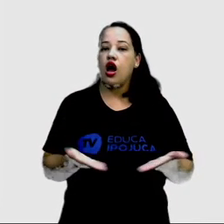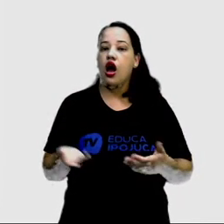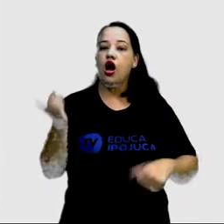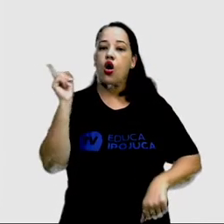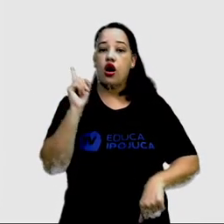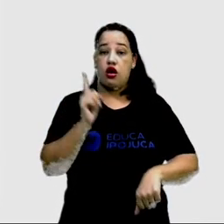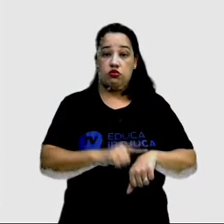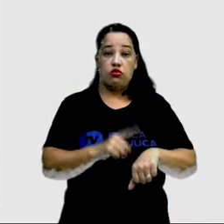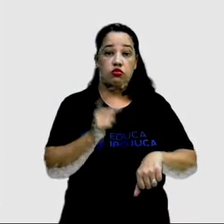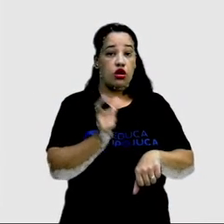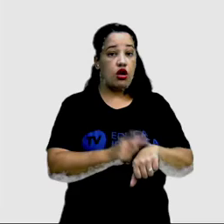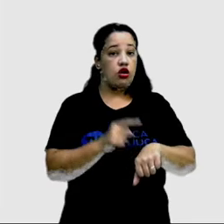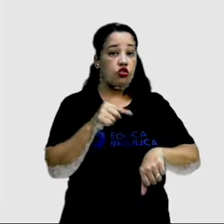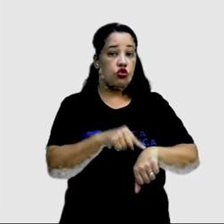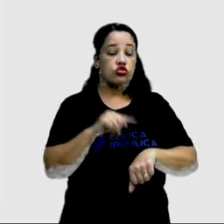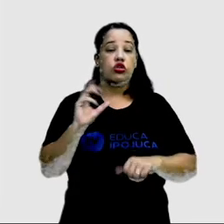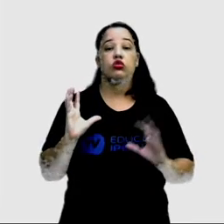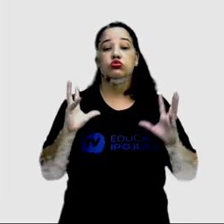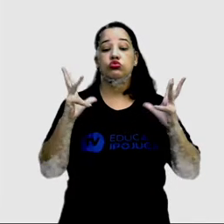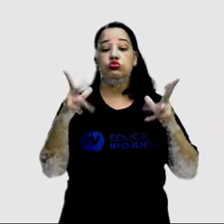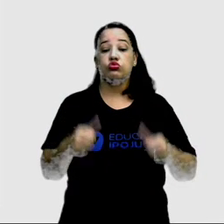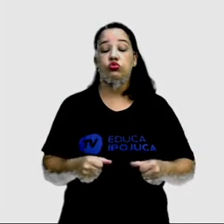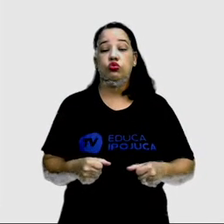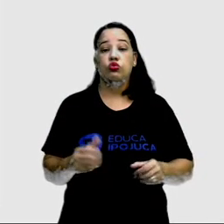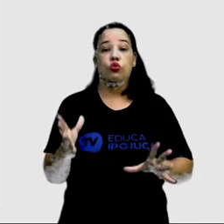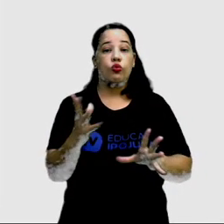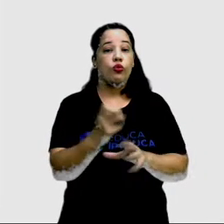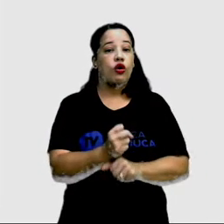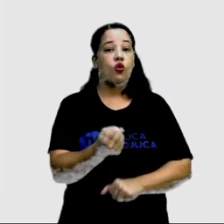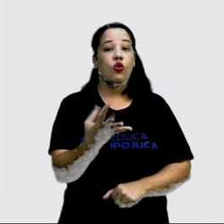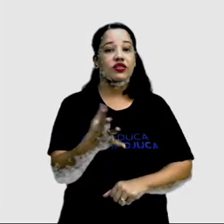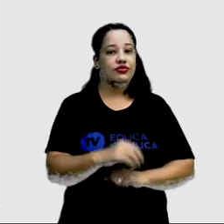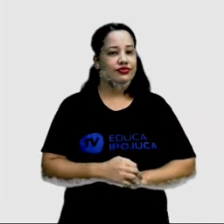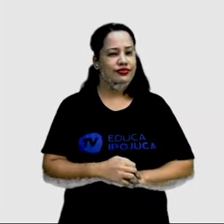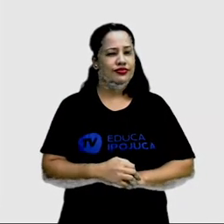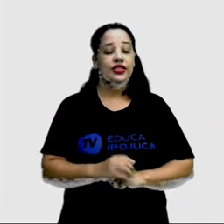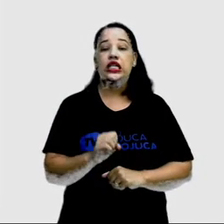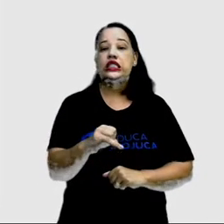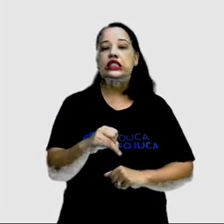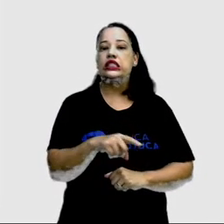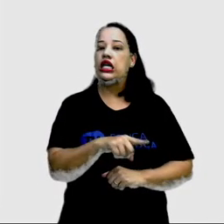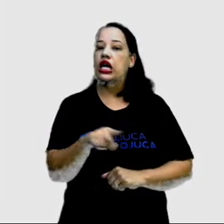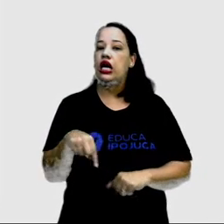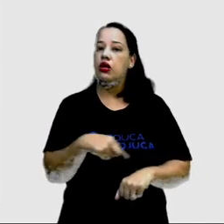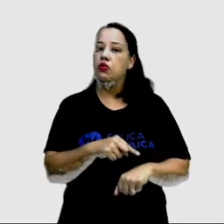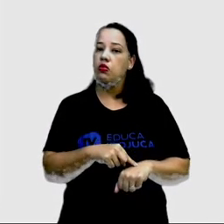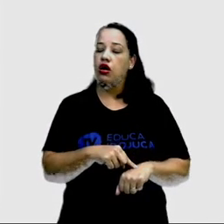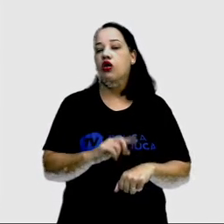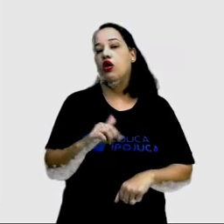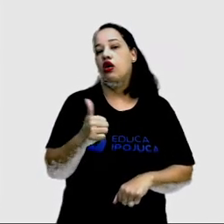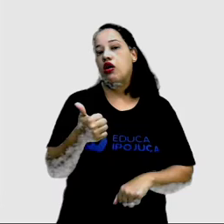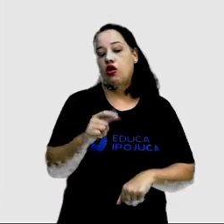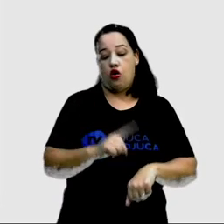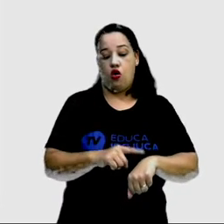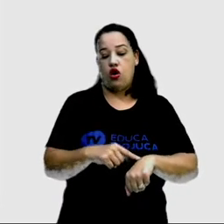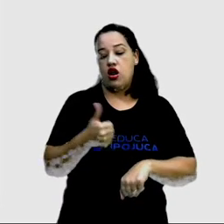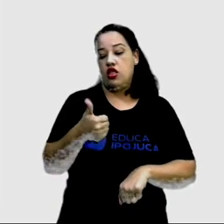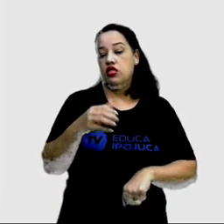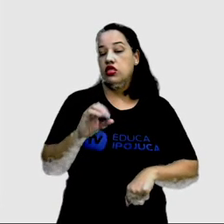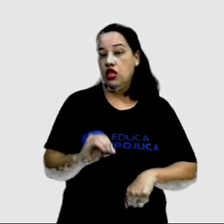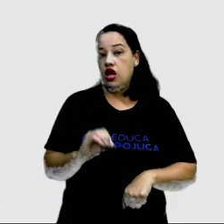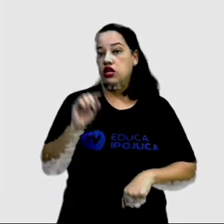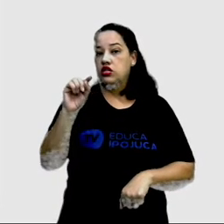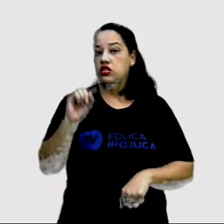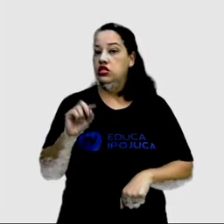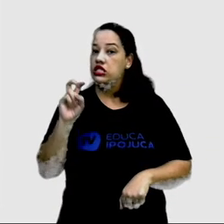completou cada volta. Ou seja, se Júnior começou a correr em volta às 10:05 e cada volta